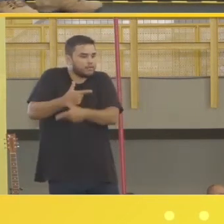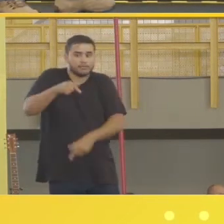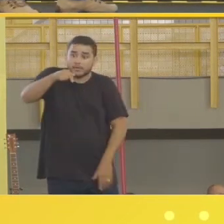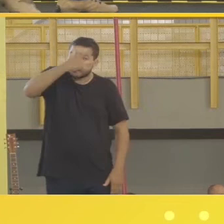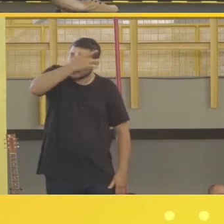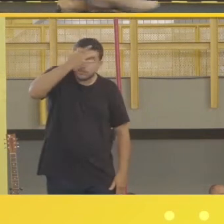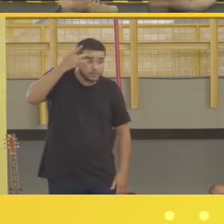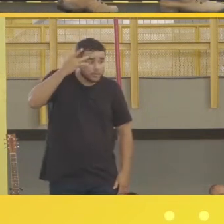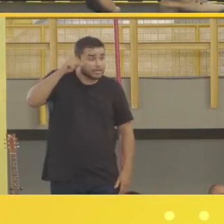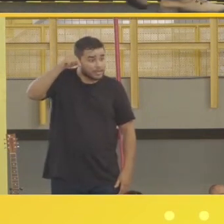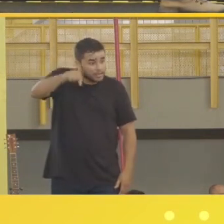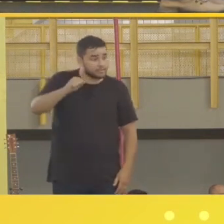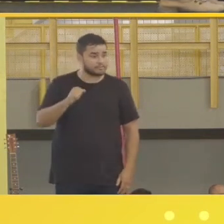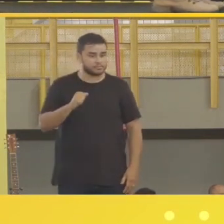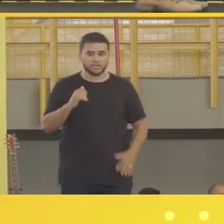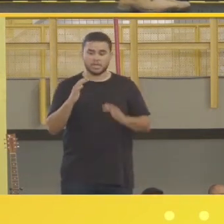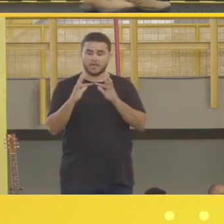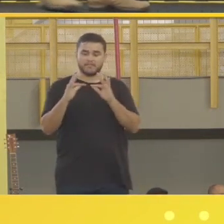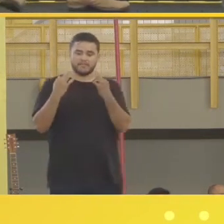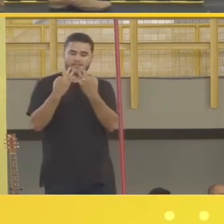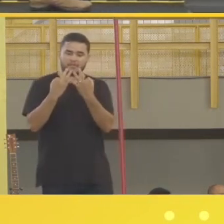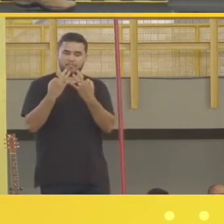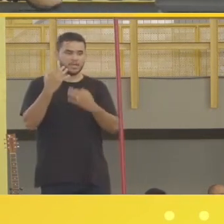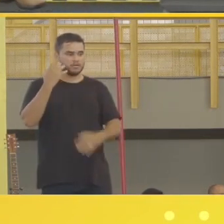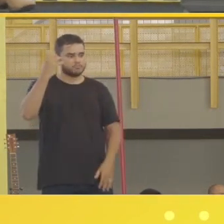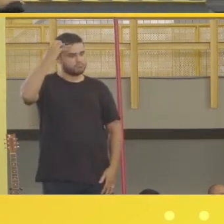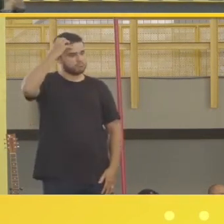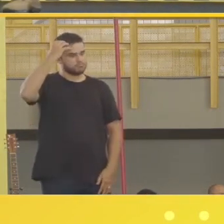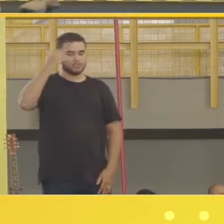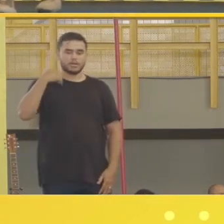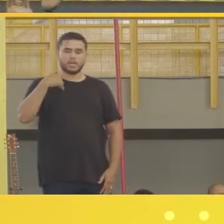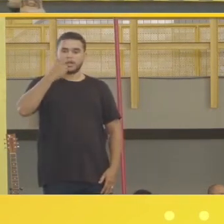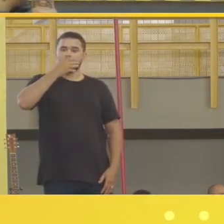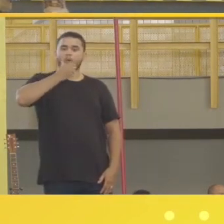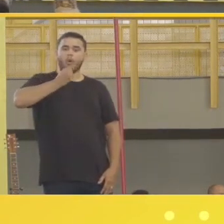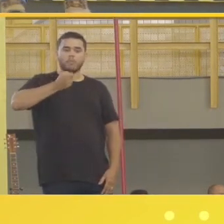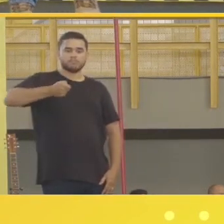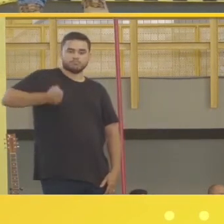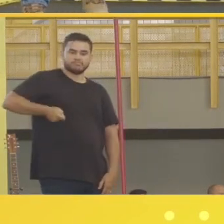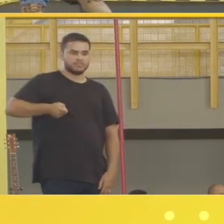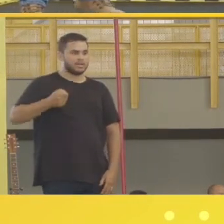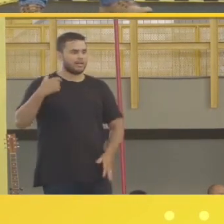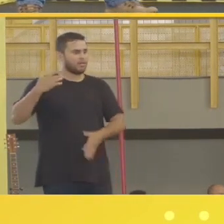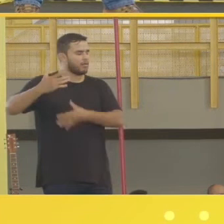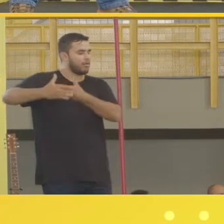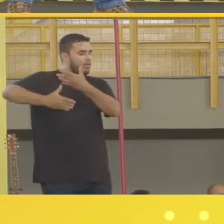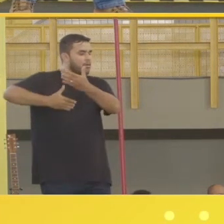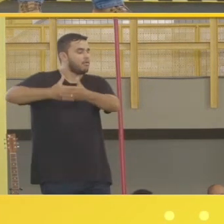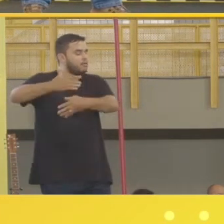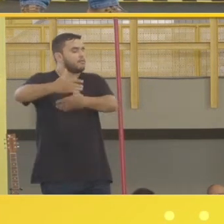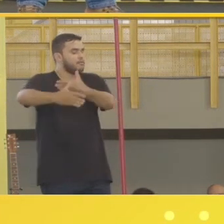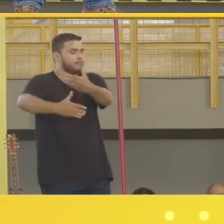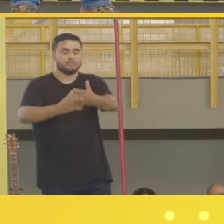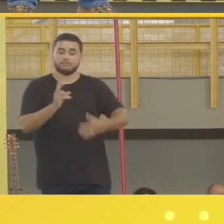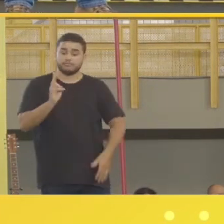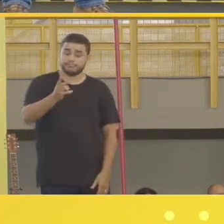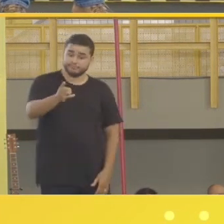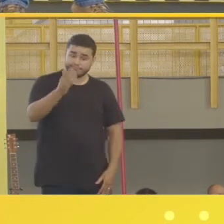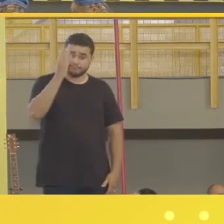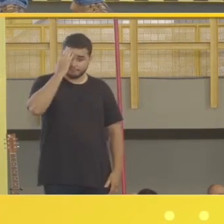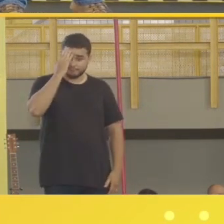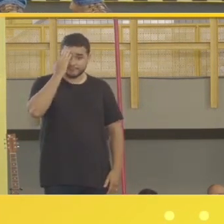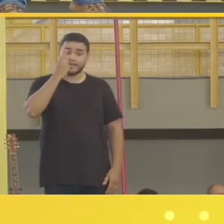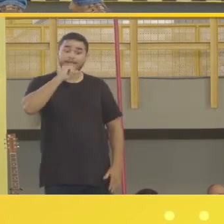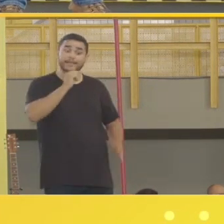escravocrata, a família patriarcal são heranças desse processo que foi deixado